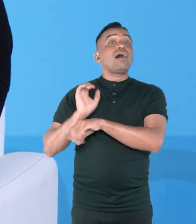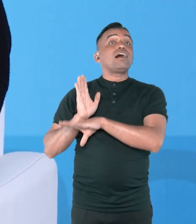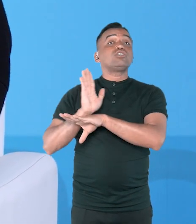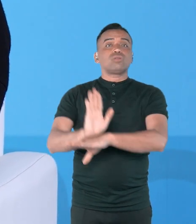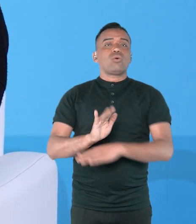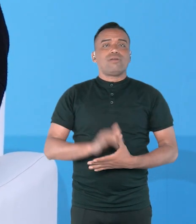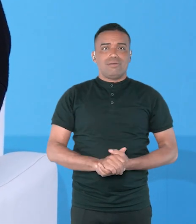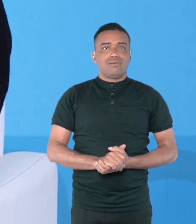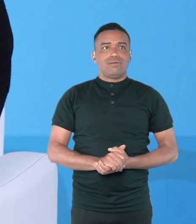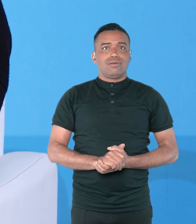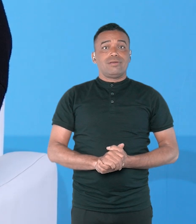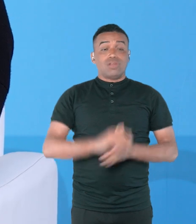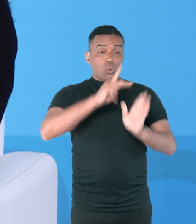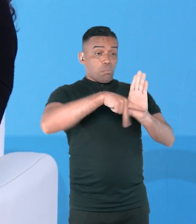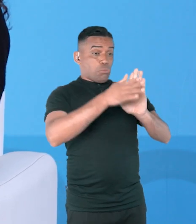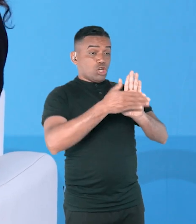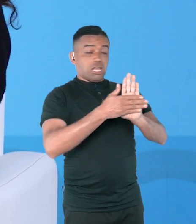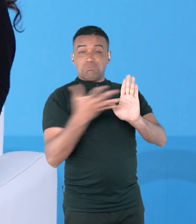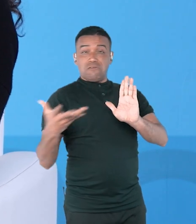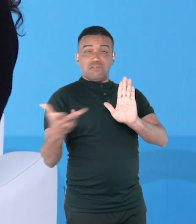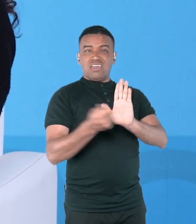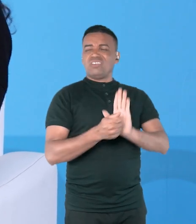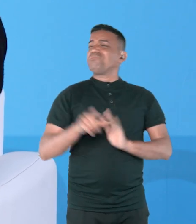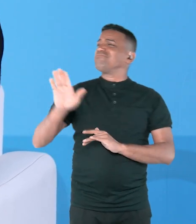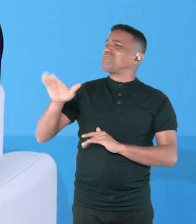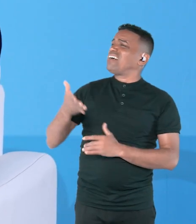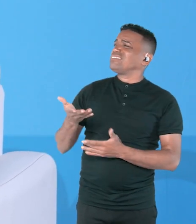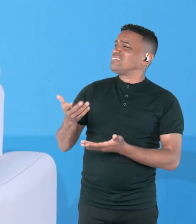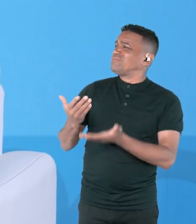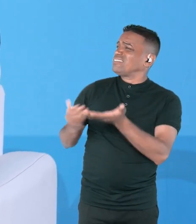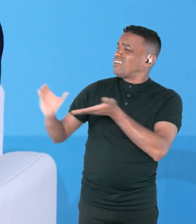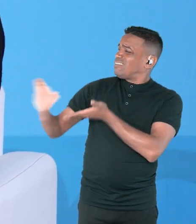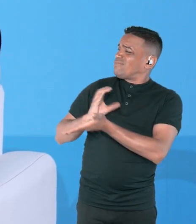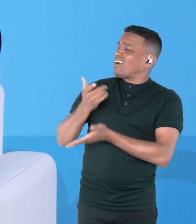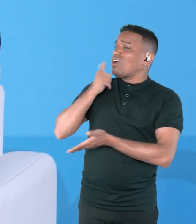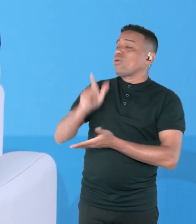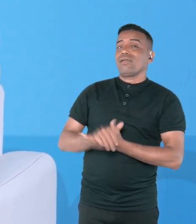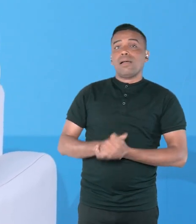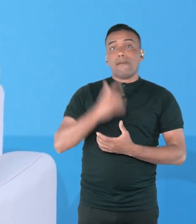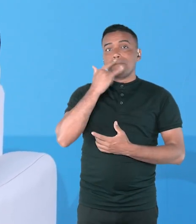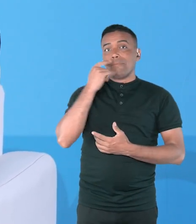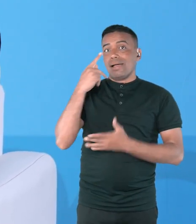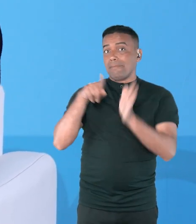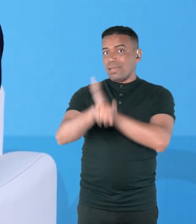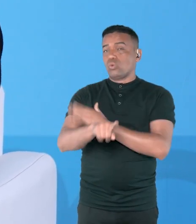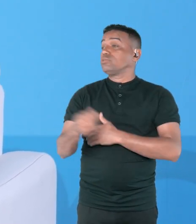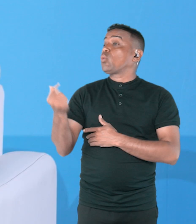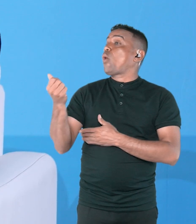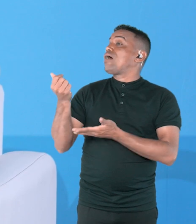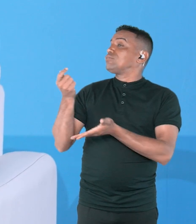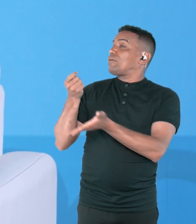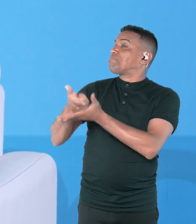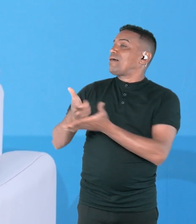ao quê? Né? A pergunta que você fala, você dá um puta projeto para uma pessoa e ele fala, mas o que você vai ganhar com isso? Seu pai te pergunta, né? Mas